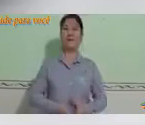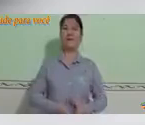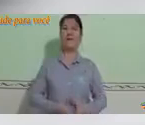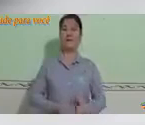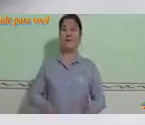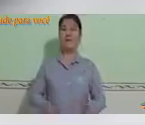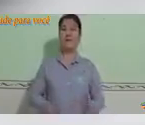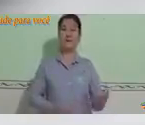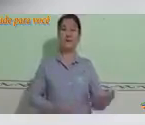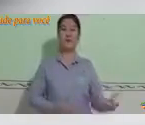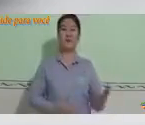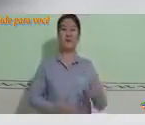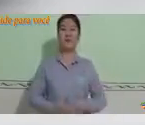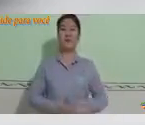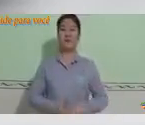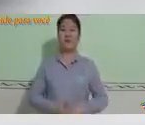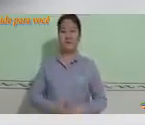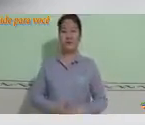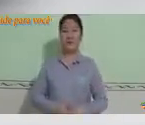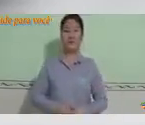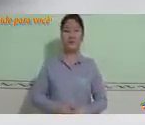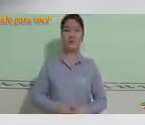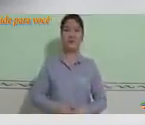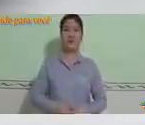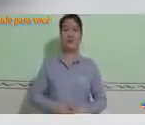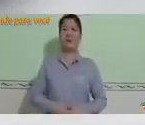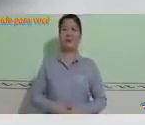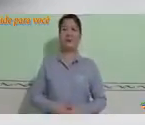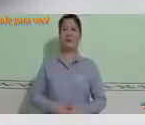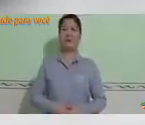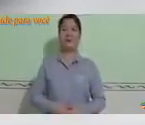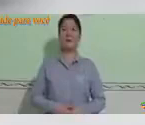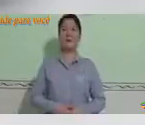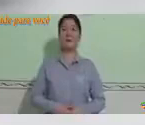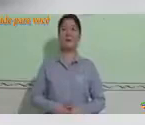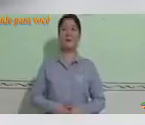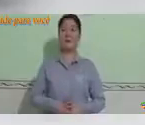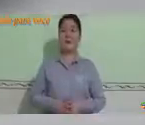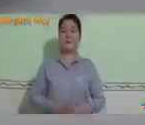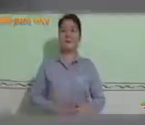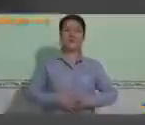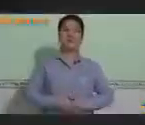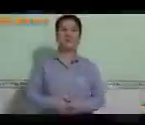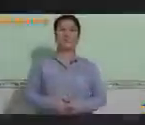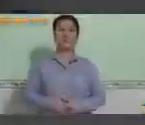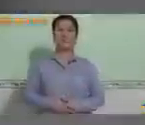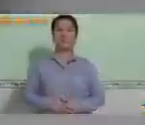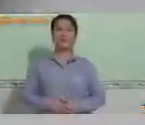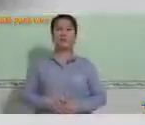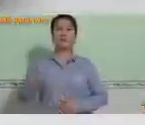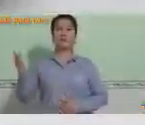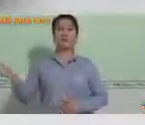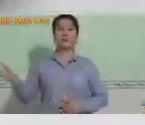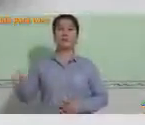Além disso, é importante levar os animais ao veterinário para que eles também sejam tratados através do uso de remédios